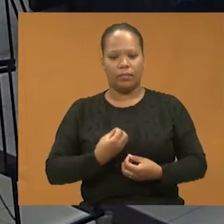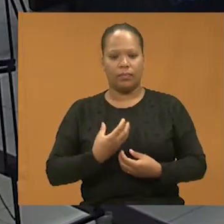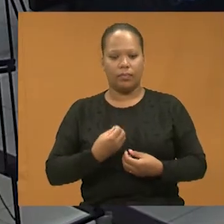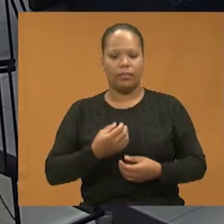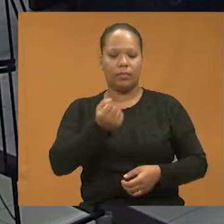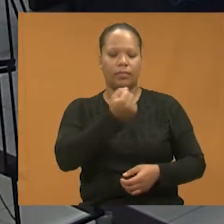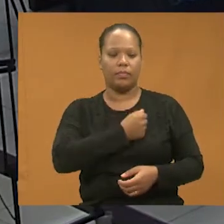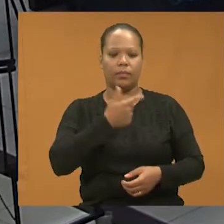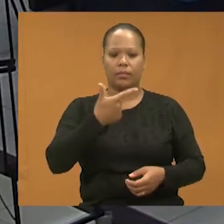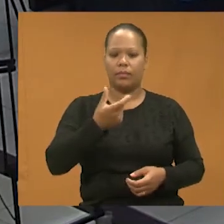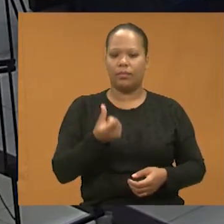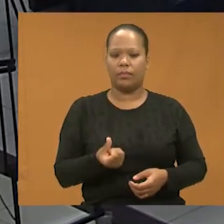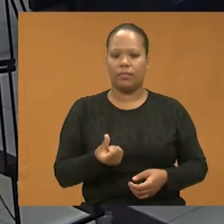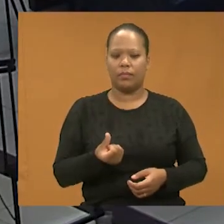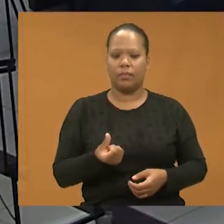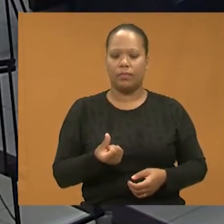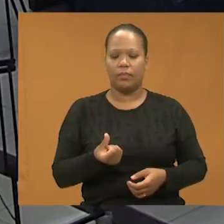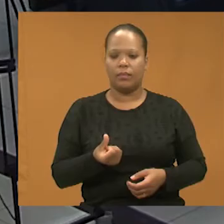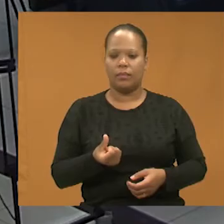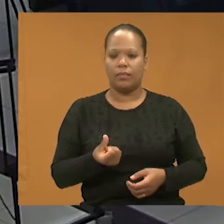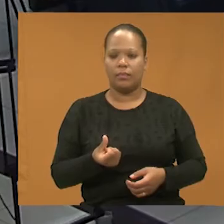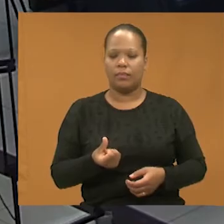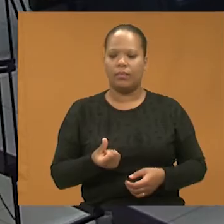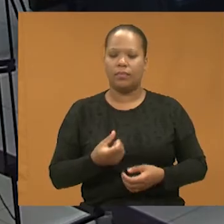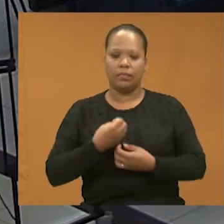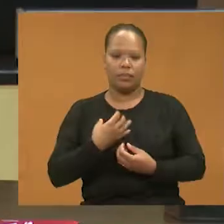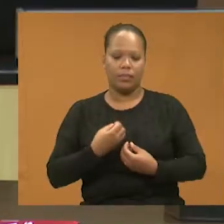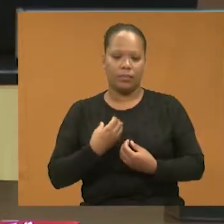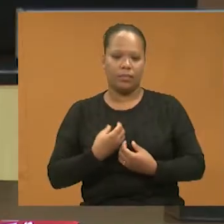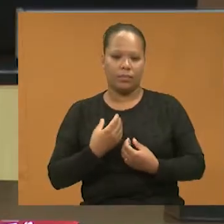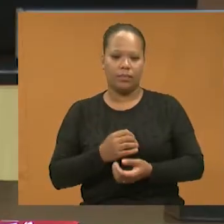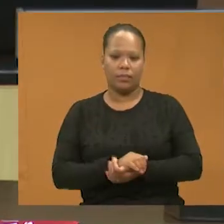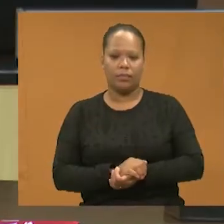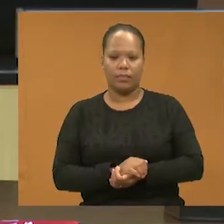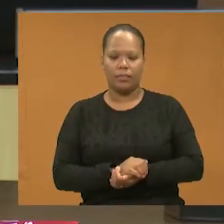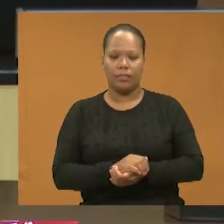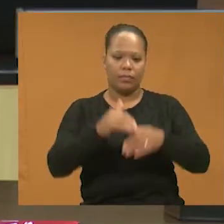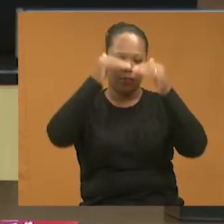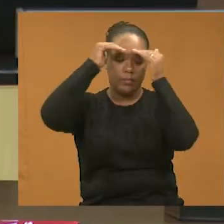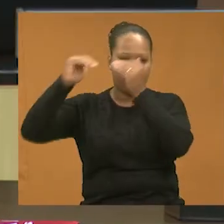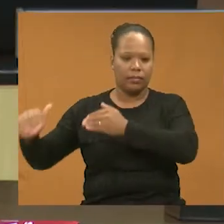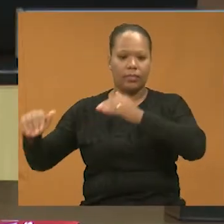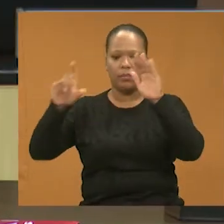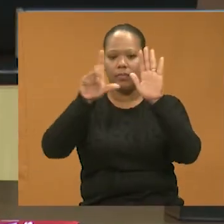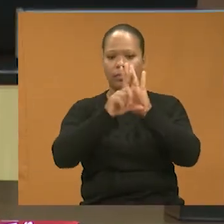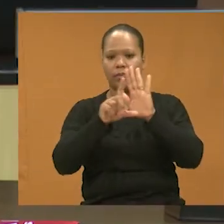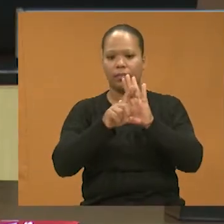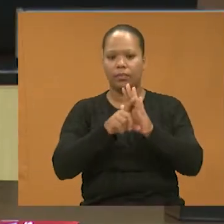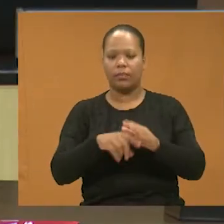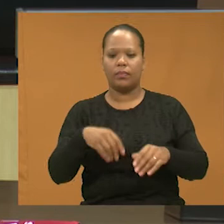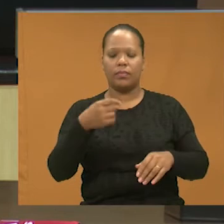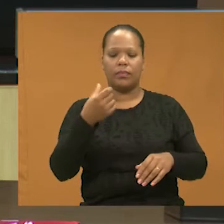informação número 26. Requer informações acerca de autuações pelos descumprimentos das leis municipais